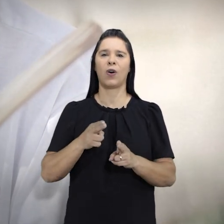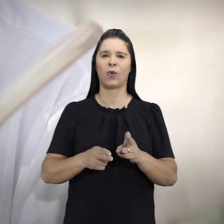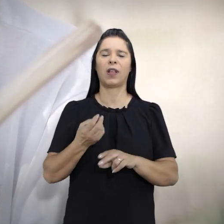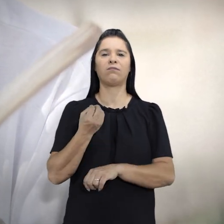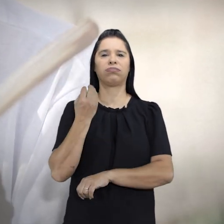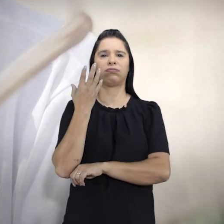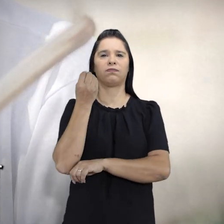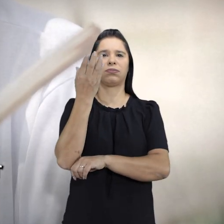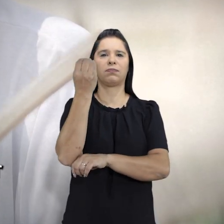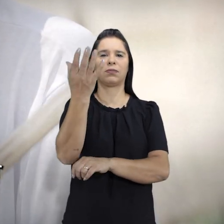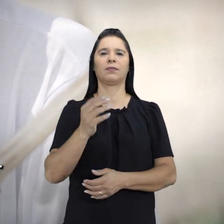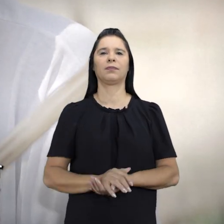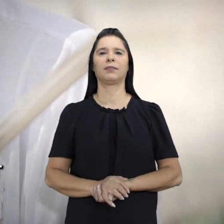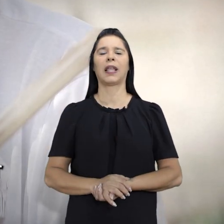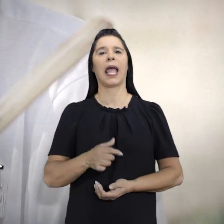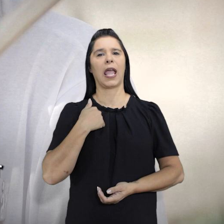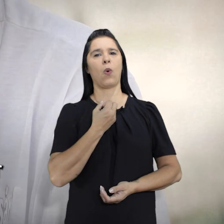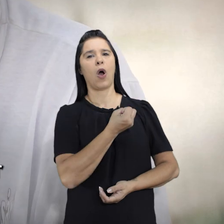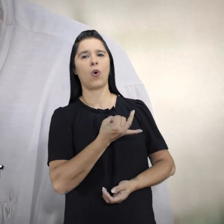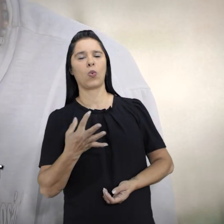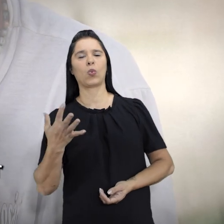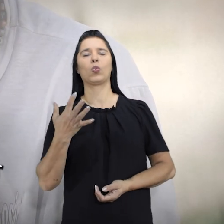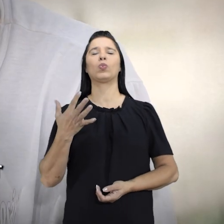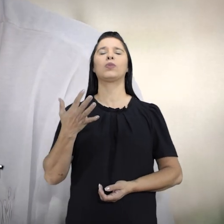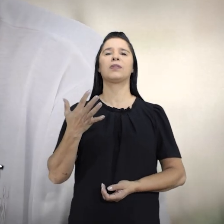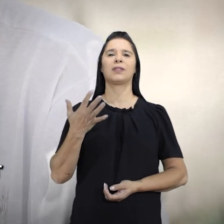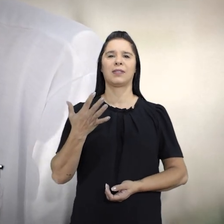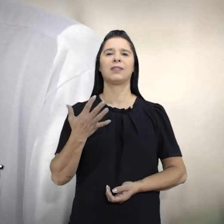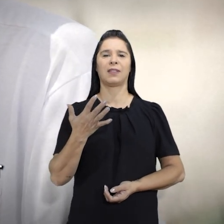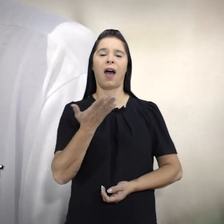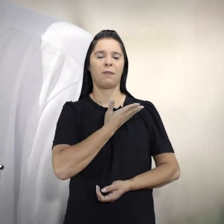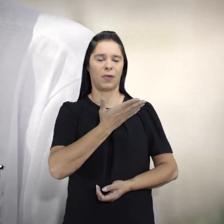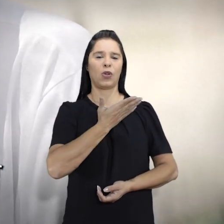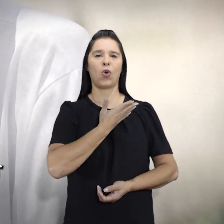Maria Fumaça. Eu com alguns meninos resolveu tocar os tambores